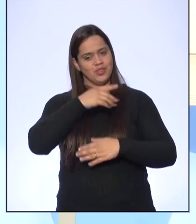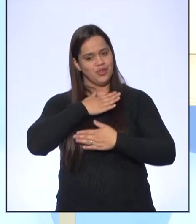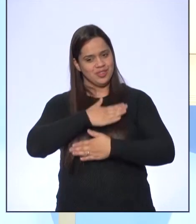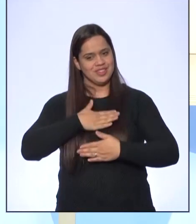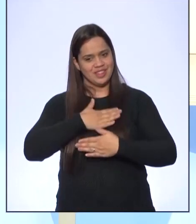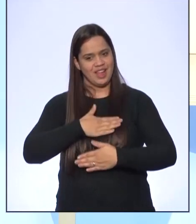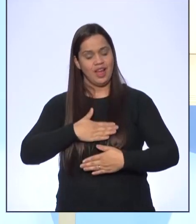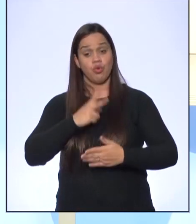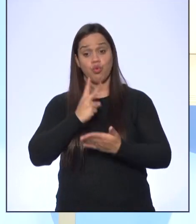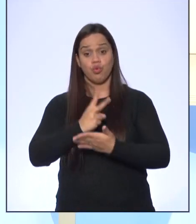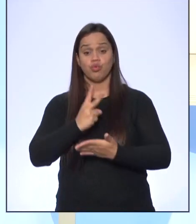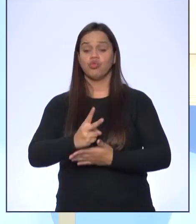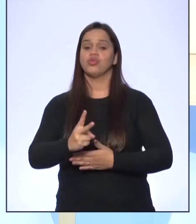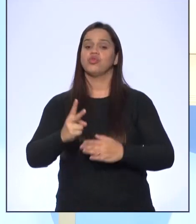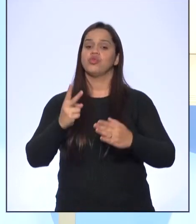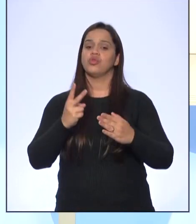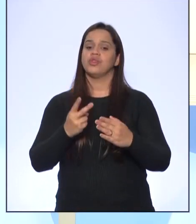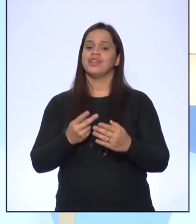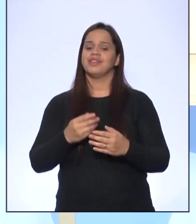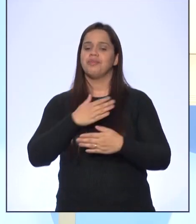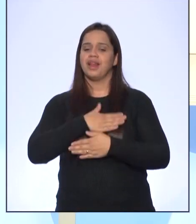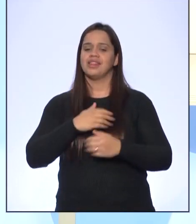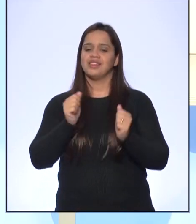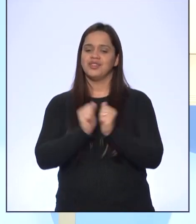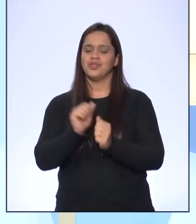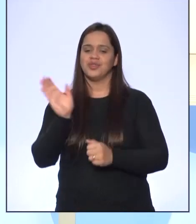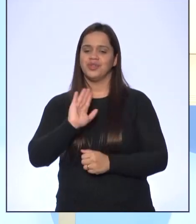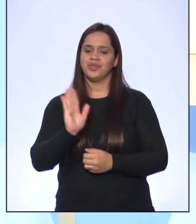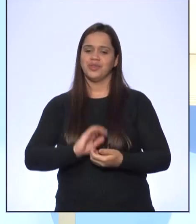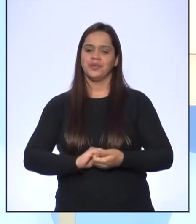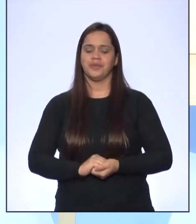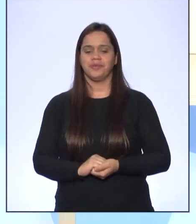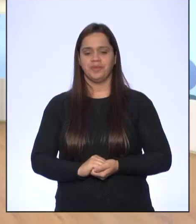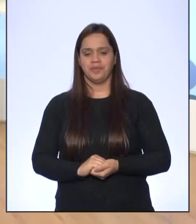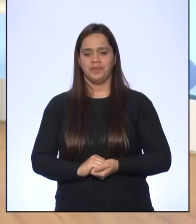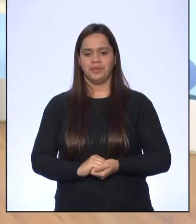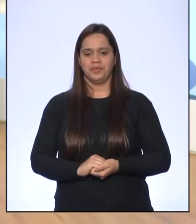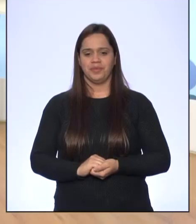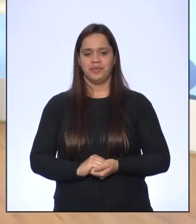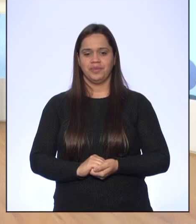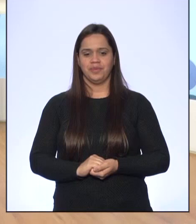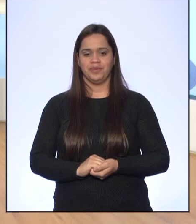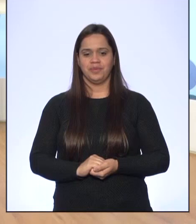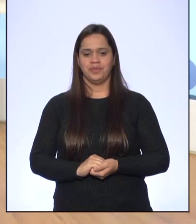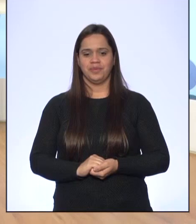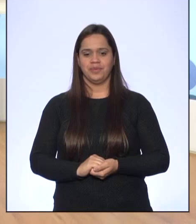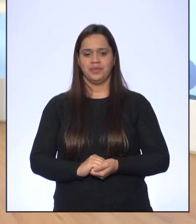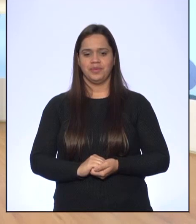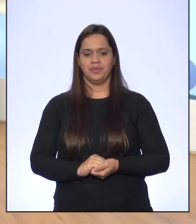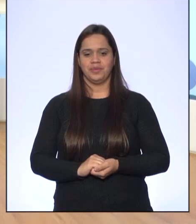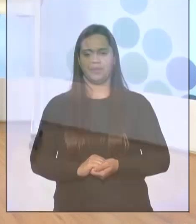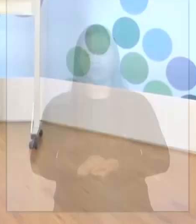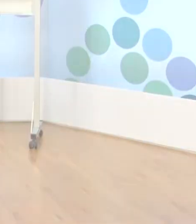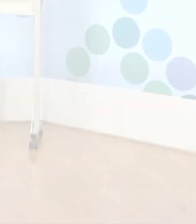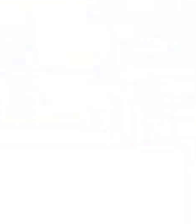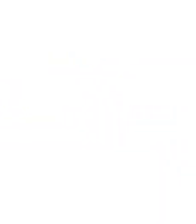gostado. Continue os estudos e foi um prazer. Muito obrigado, viu? Tchau, tchau. Obrigada. Tchau, gente.